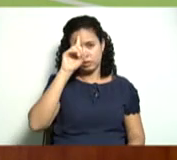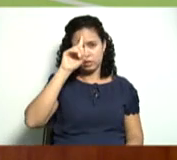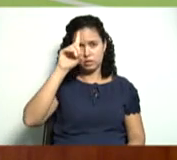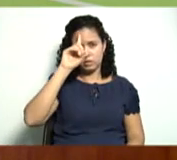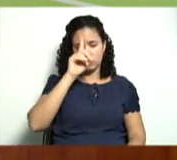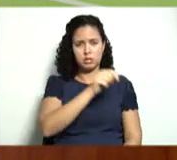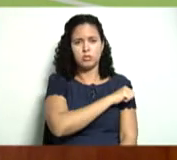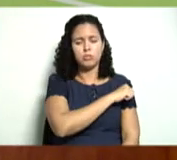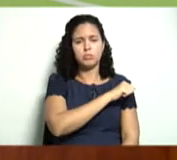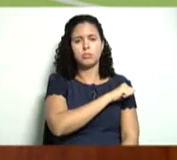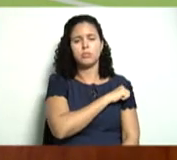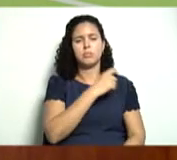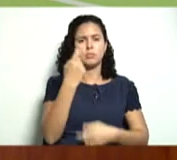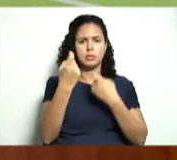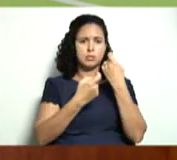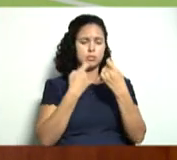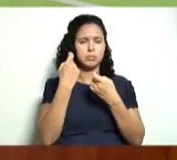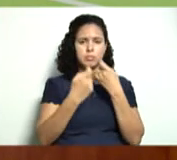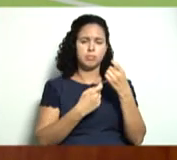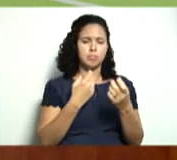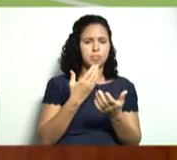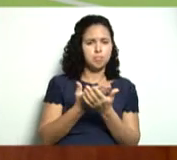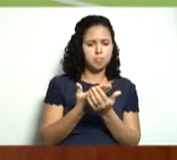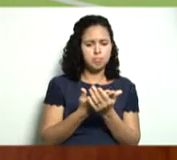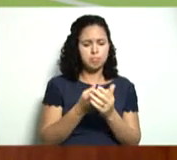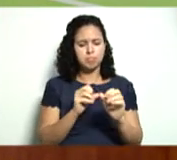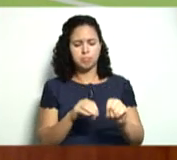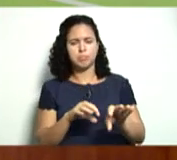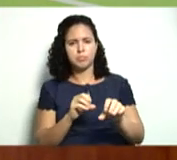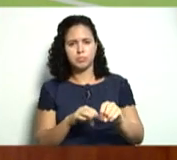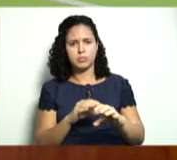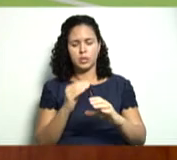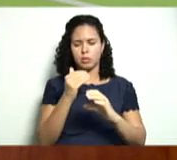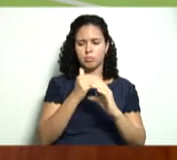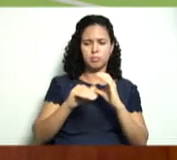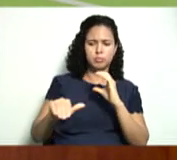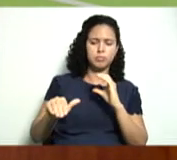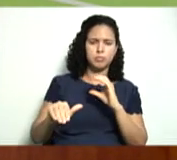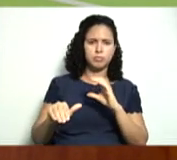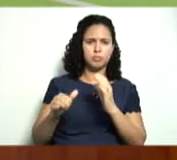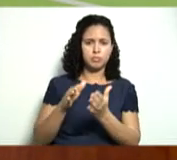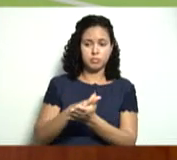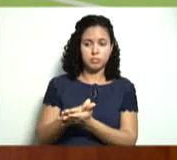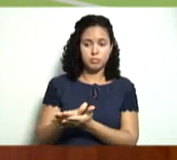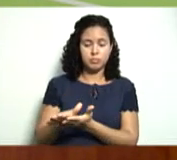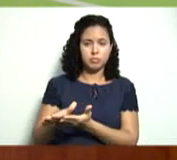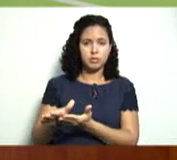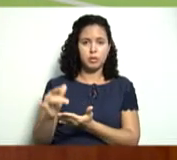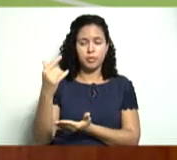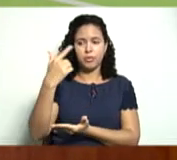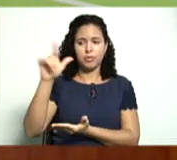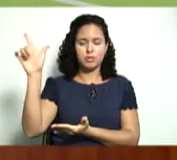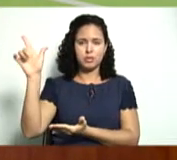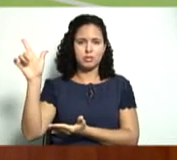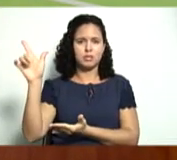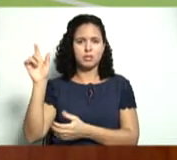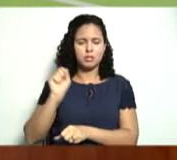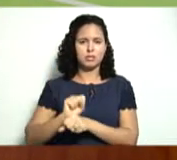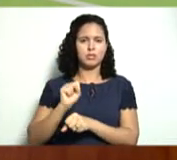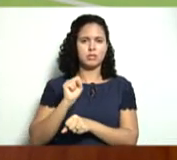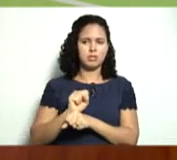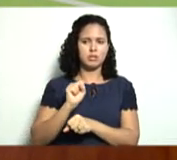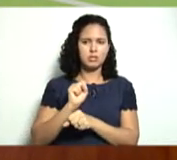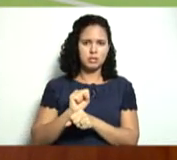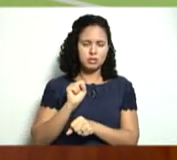alunos você está preocupado com a aula e aí você envia o documento para uma impressora que está em outra sala e vai esperar que ele